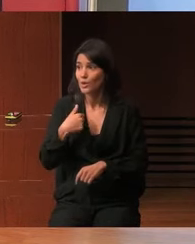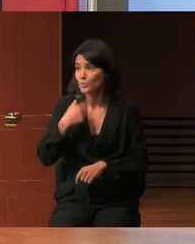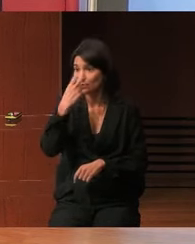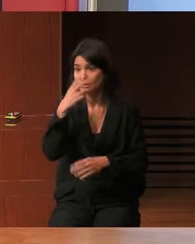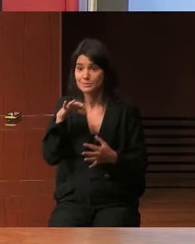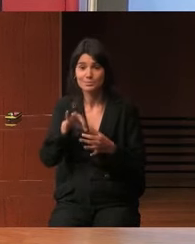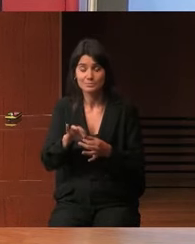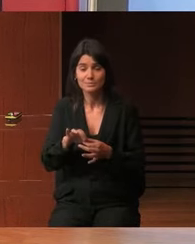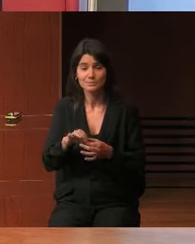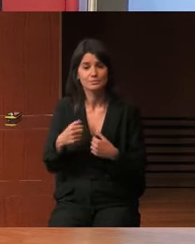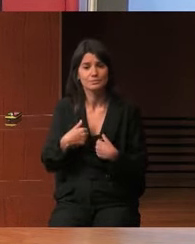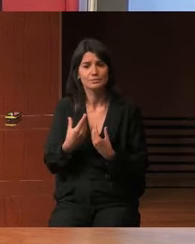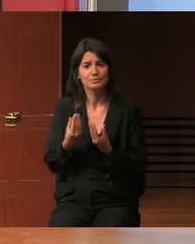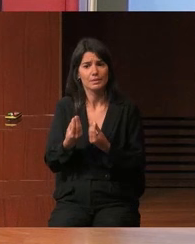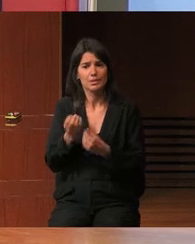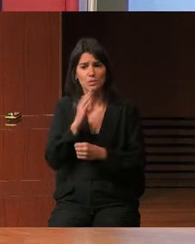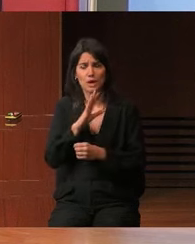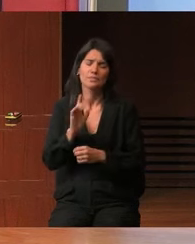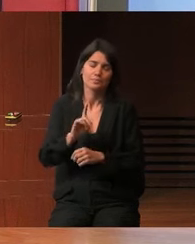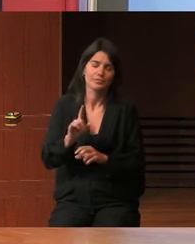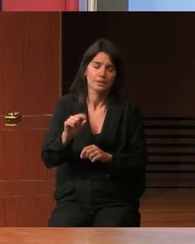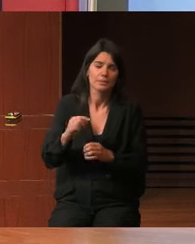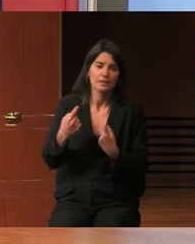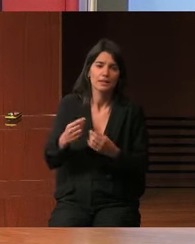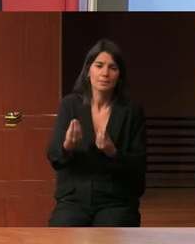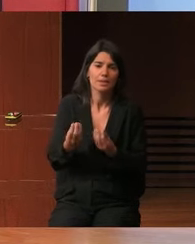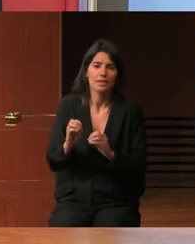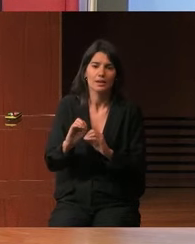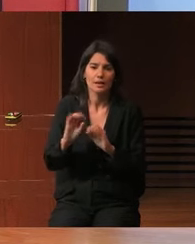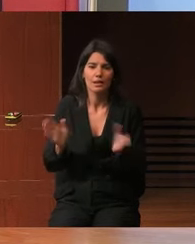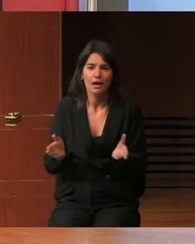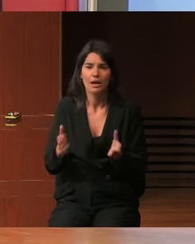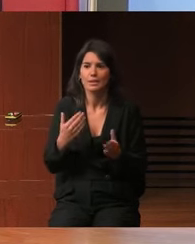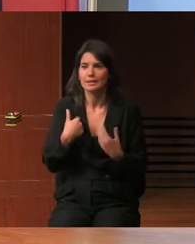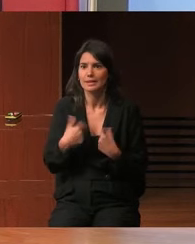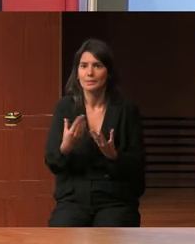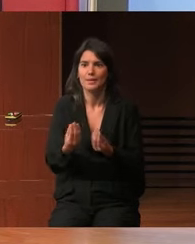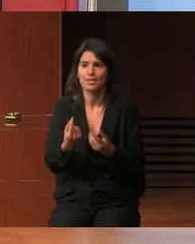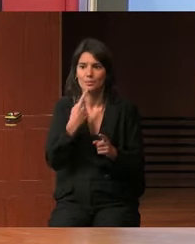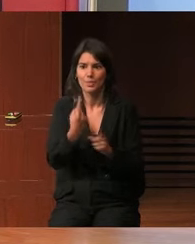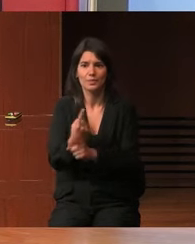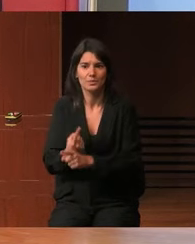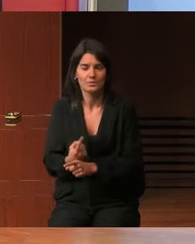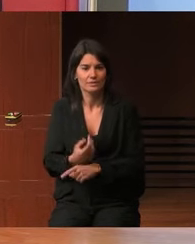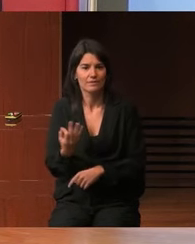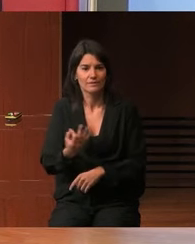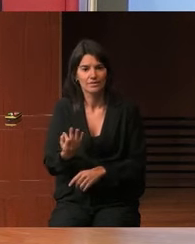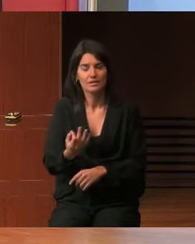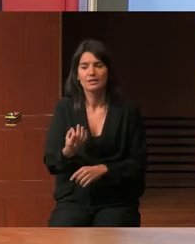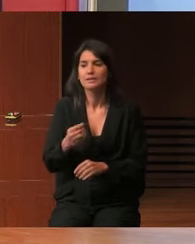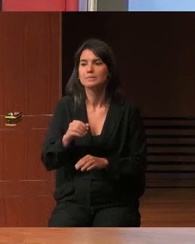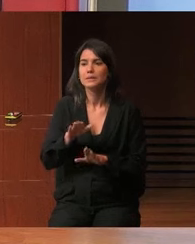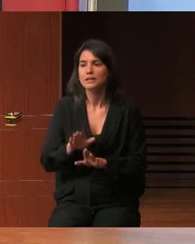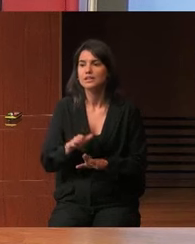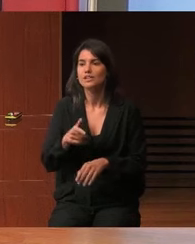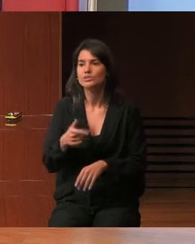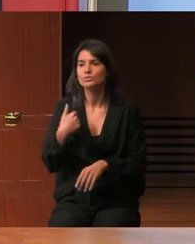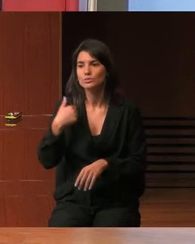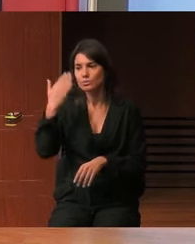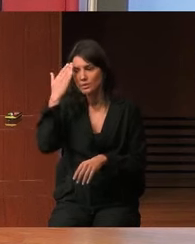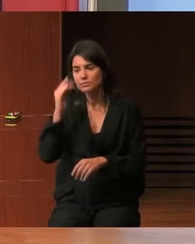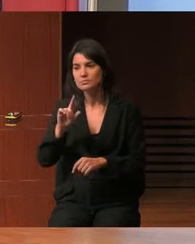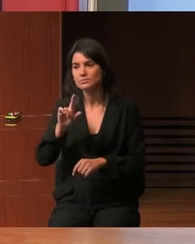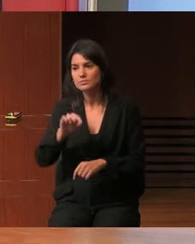isso. Não tenho medo, também tenho medo, é óbvio. Também tenho medo de muitas coisas, não é? Mas acho que